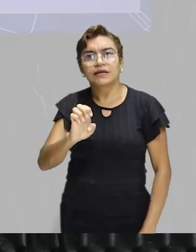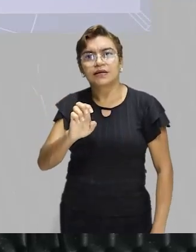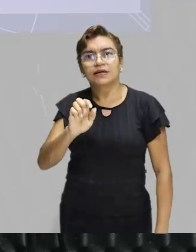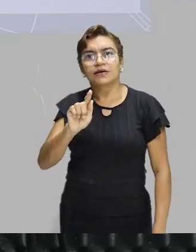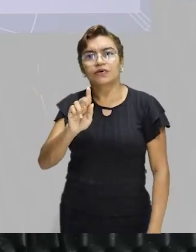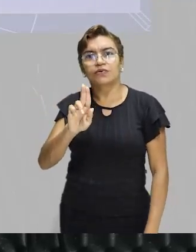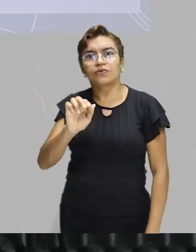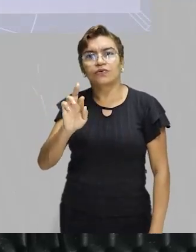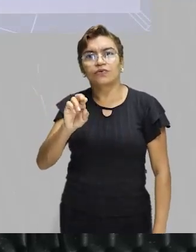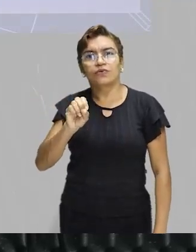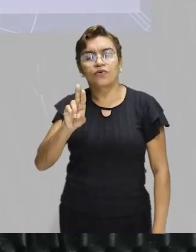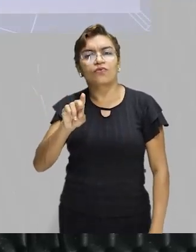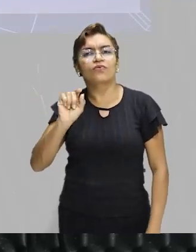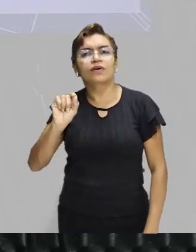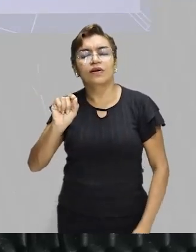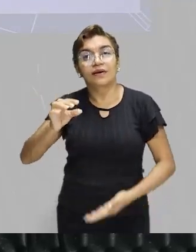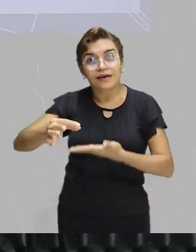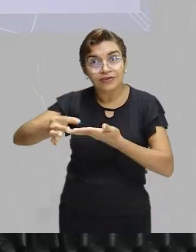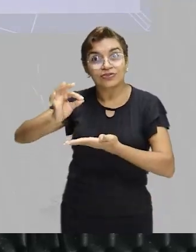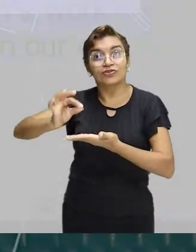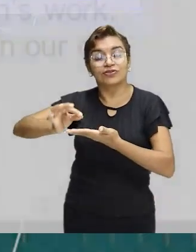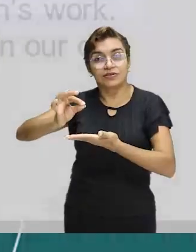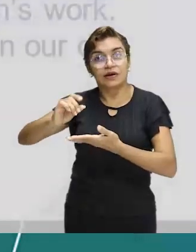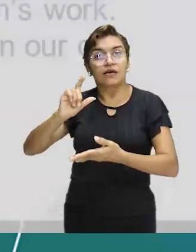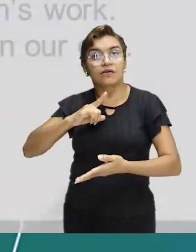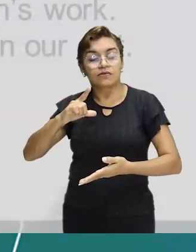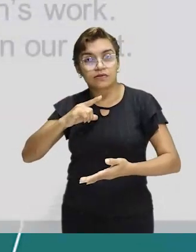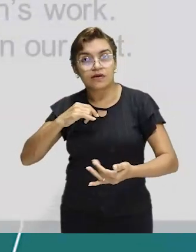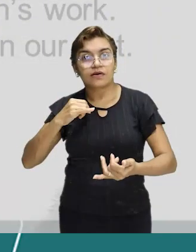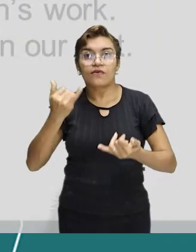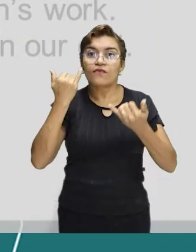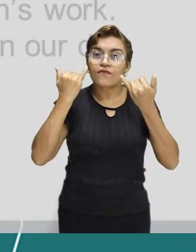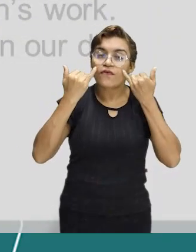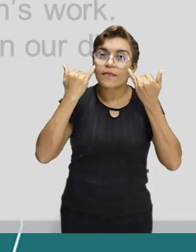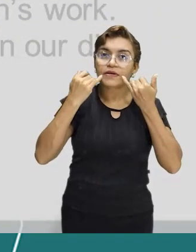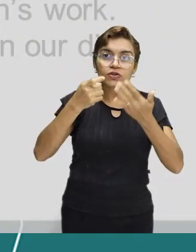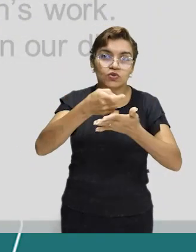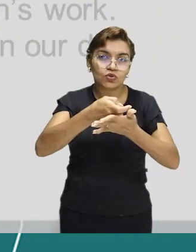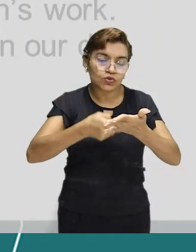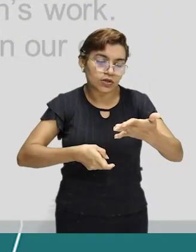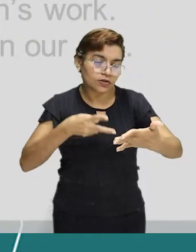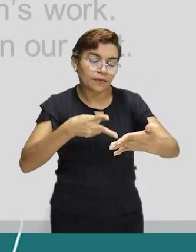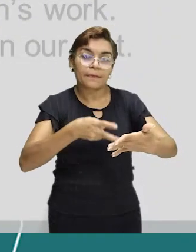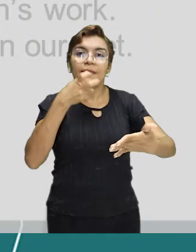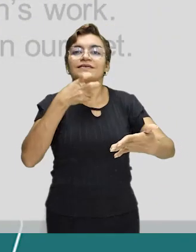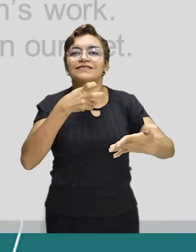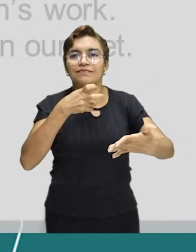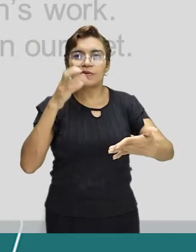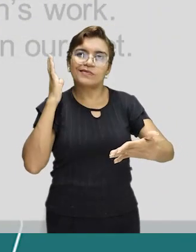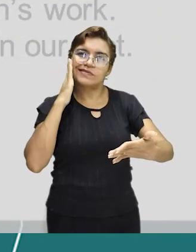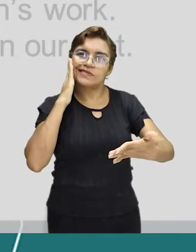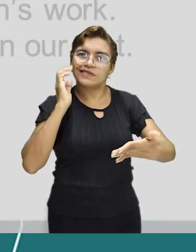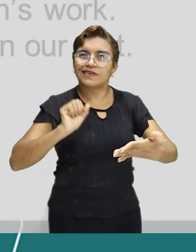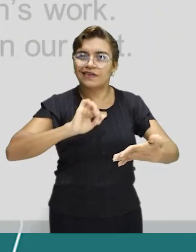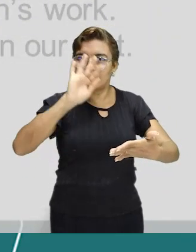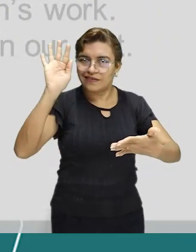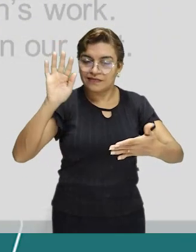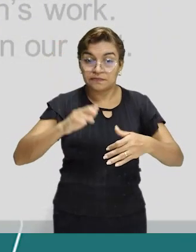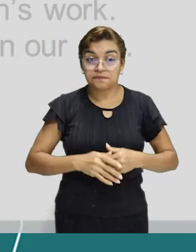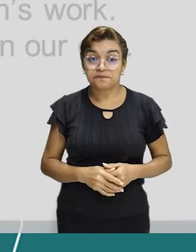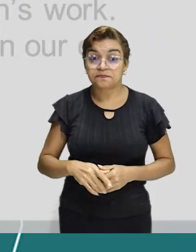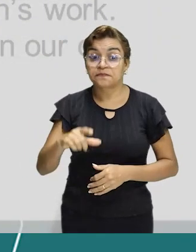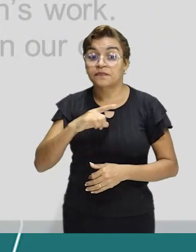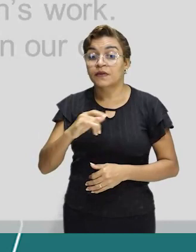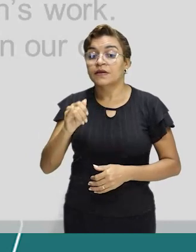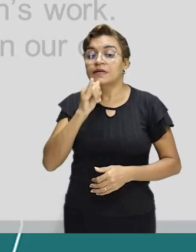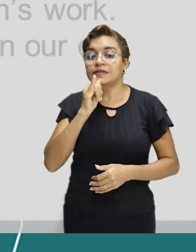com base no texto, nas informações que são apresentadas, eu vou fazendo essas deduções. Aqui eu tenho um exemplo